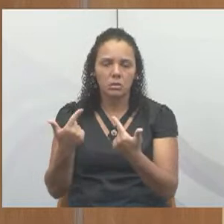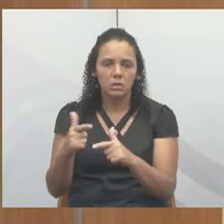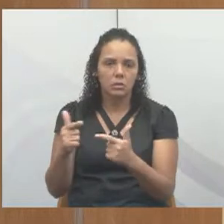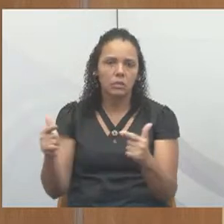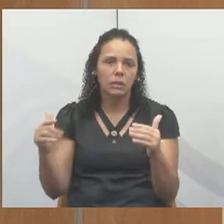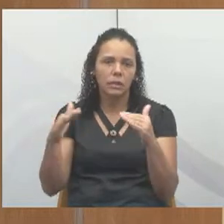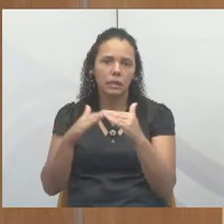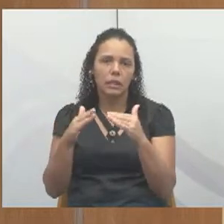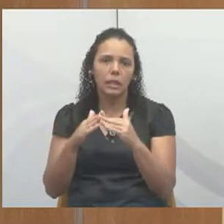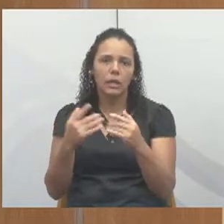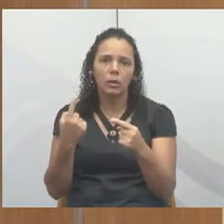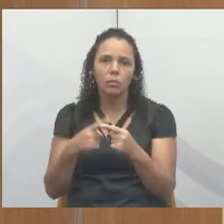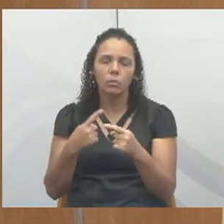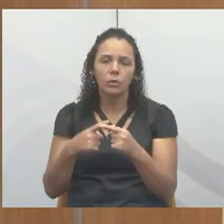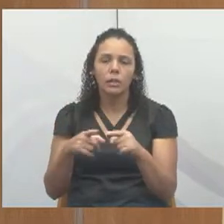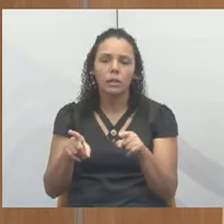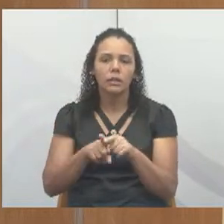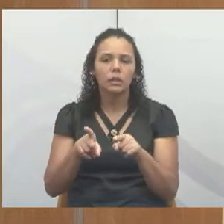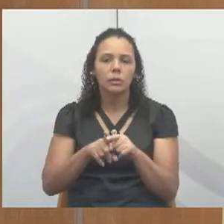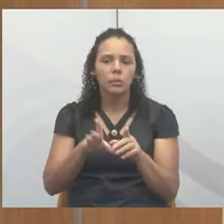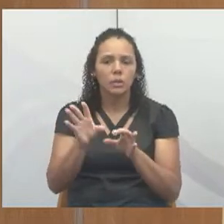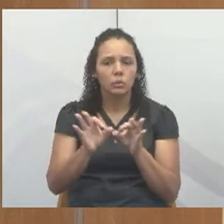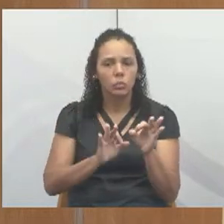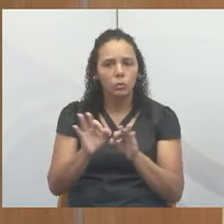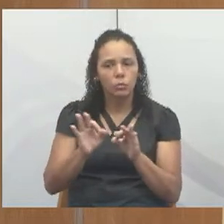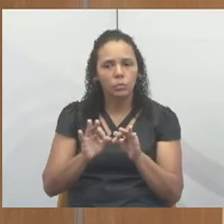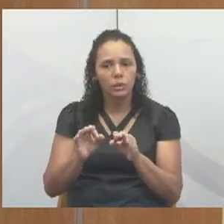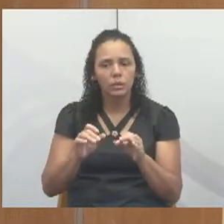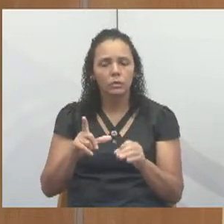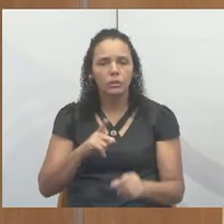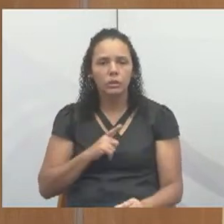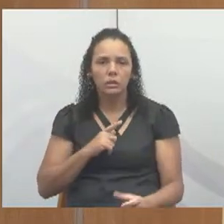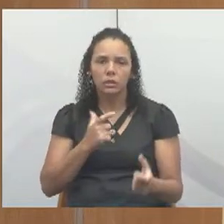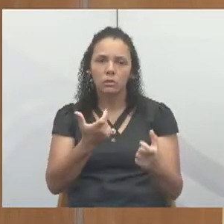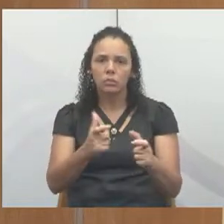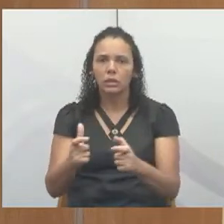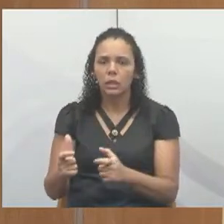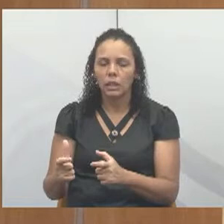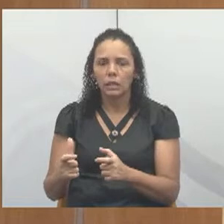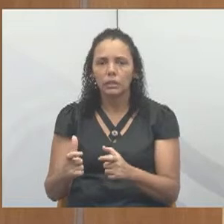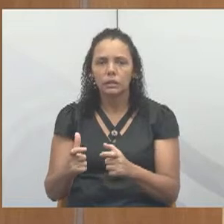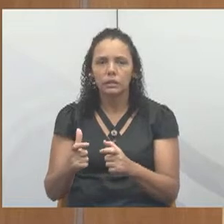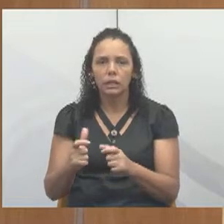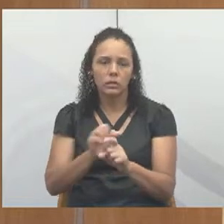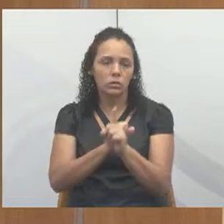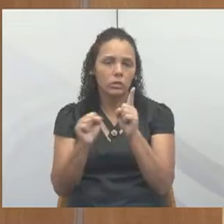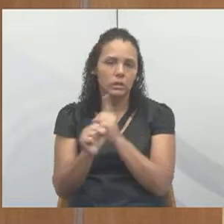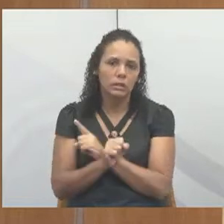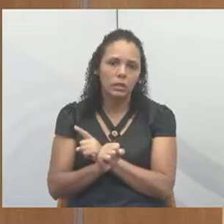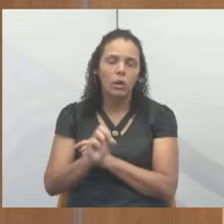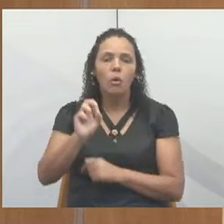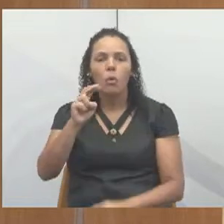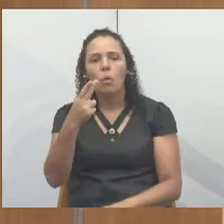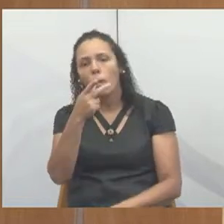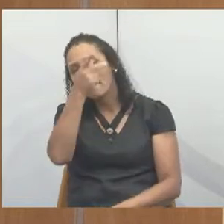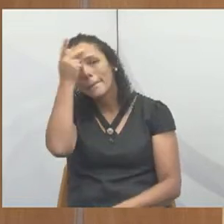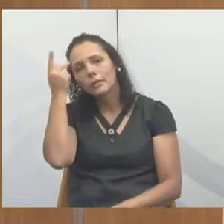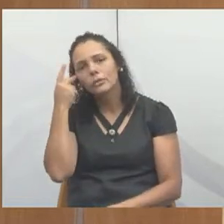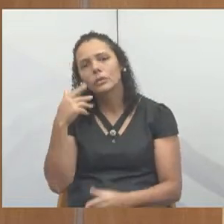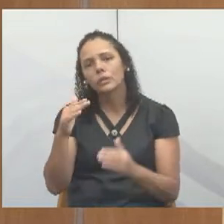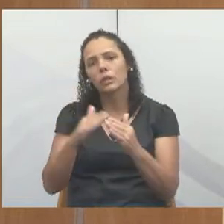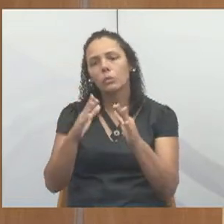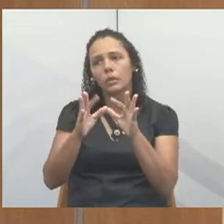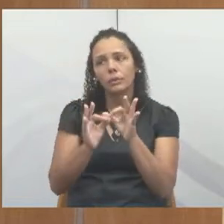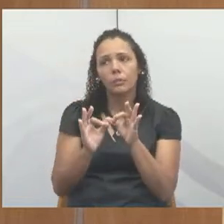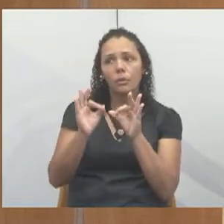são estabelecidas áreas de interesse social, seja para as pessoas que hoje estão morando longe, que poderiam